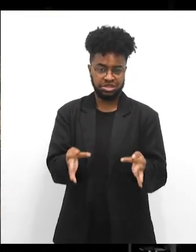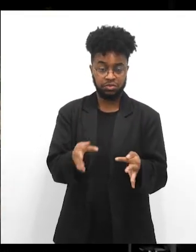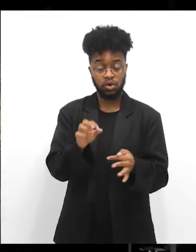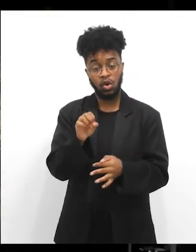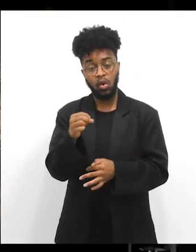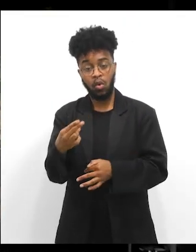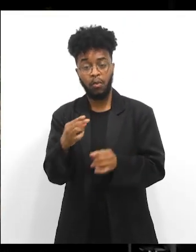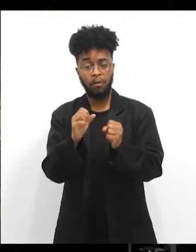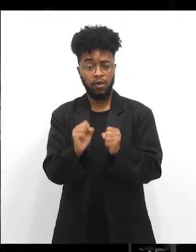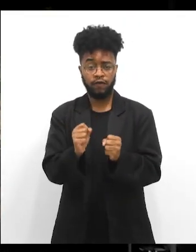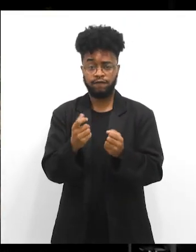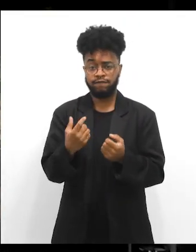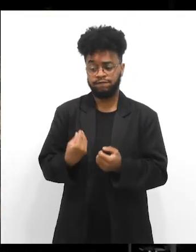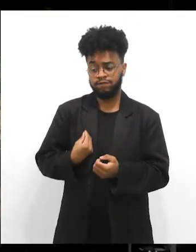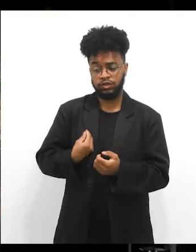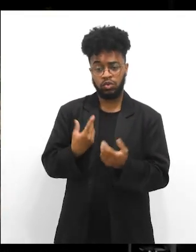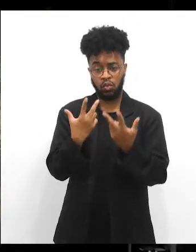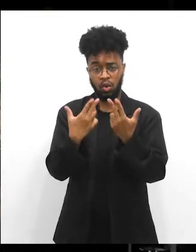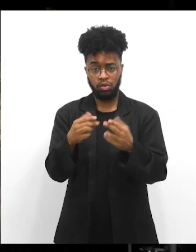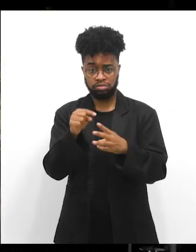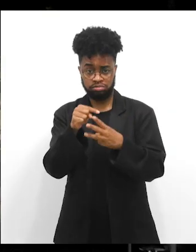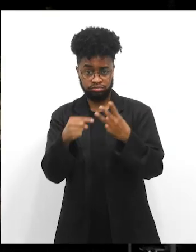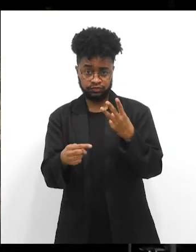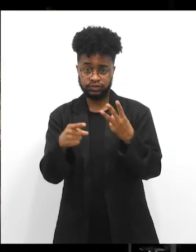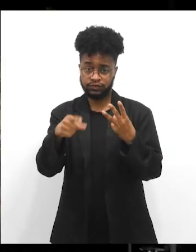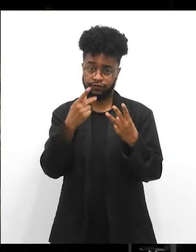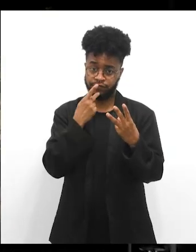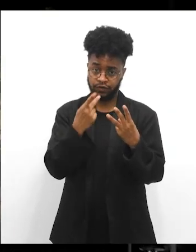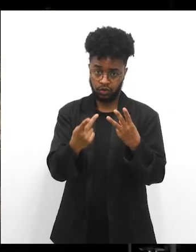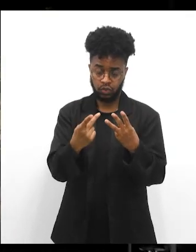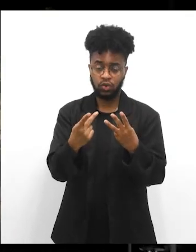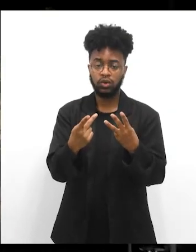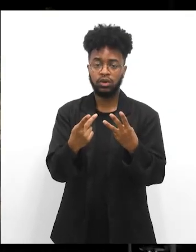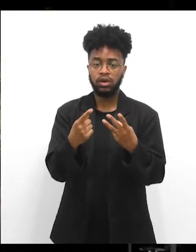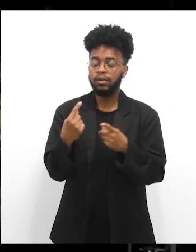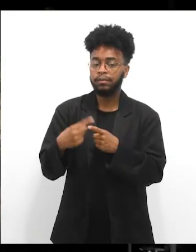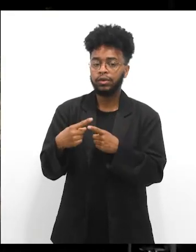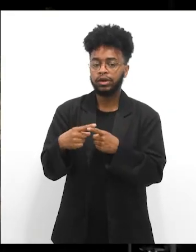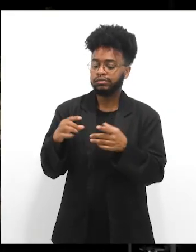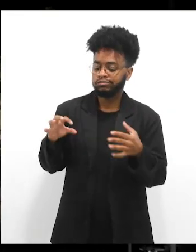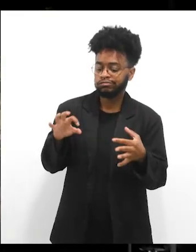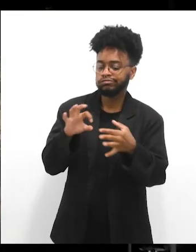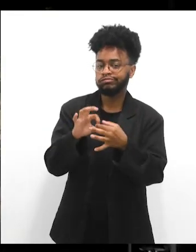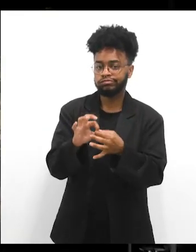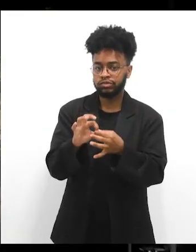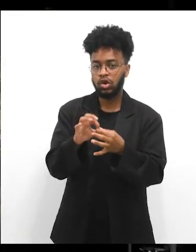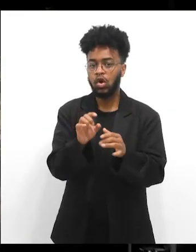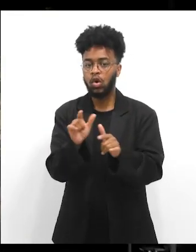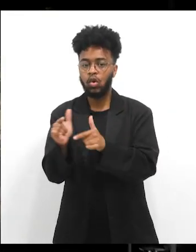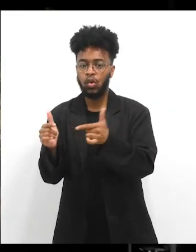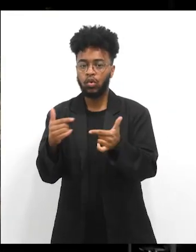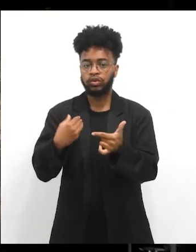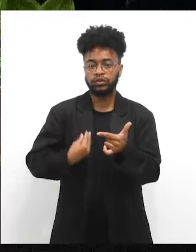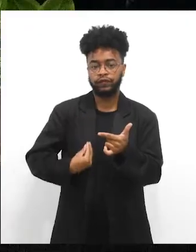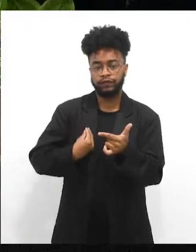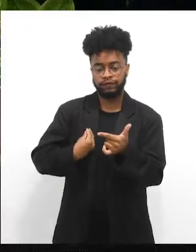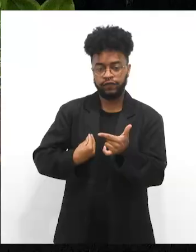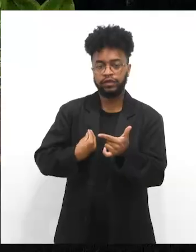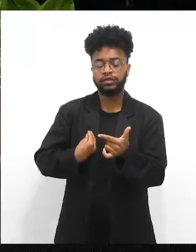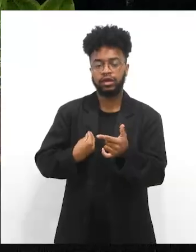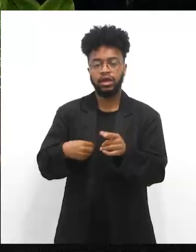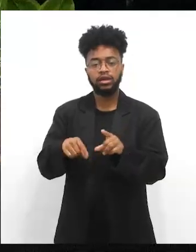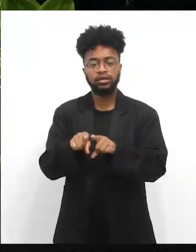conheça, simples, ou pode ser vidas como estas que você citou, que foram entrelaçadas a